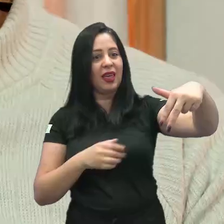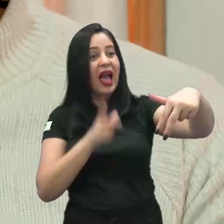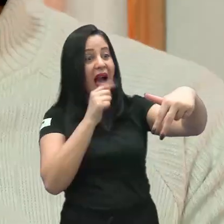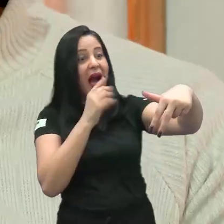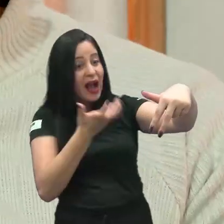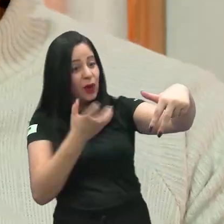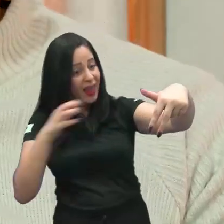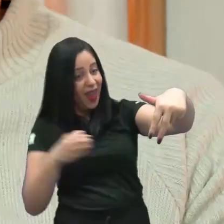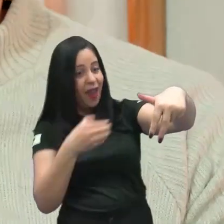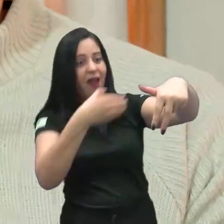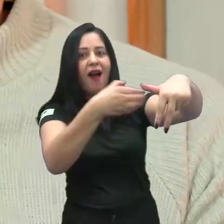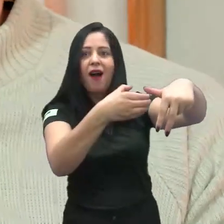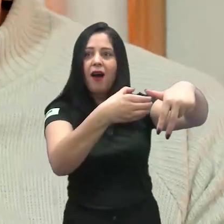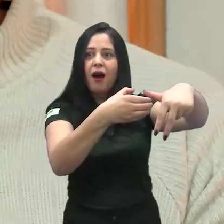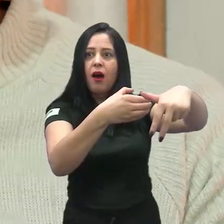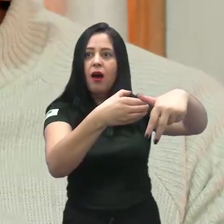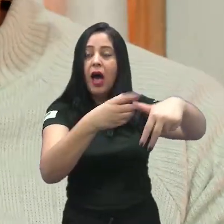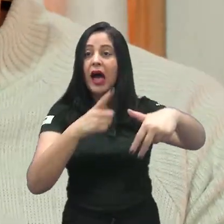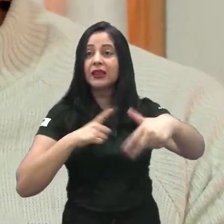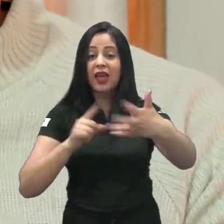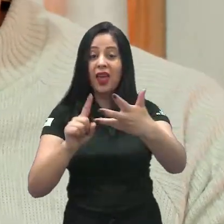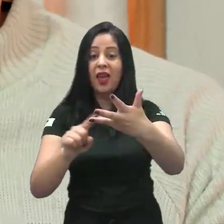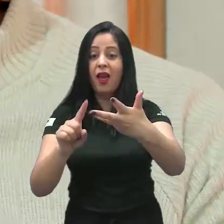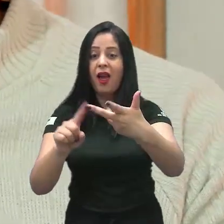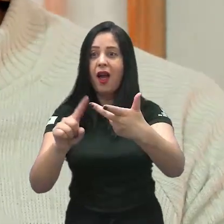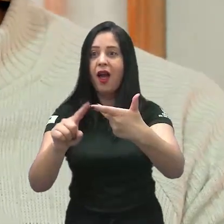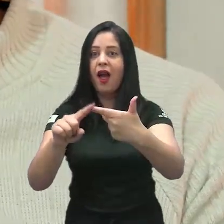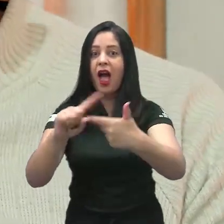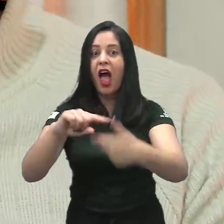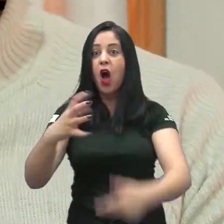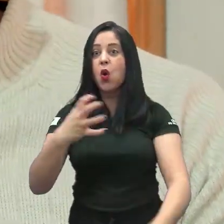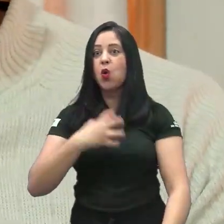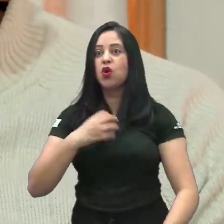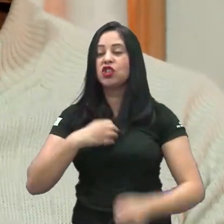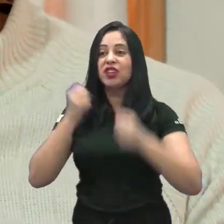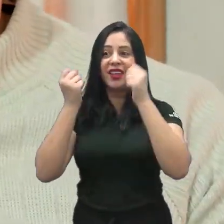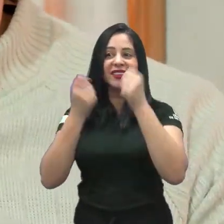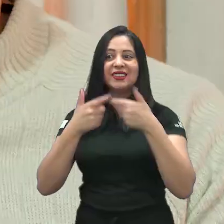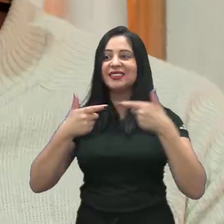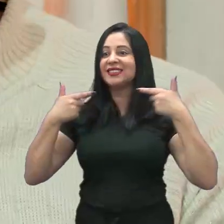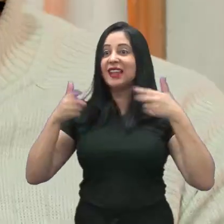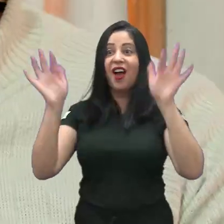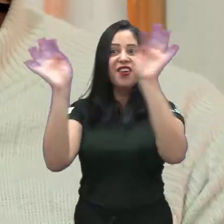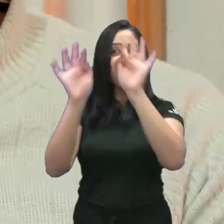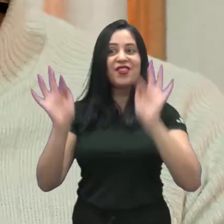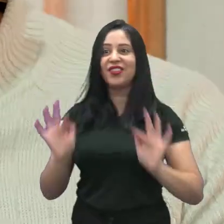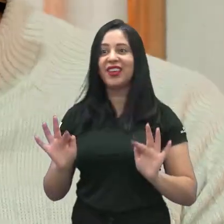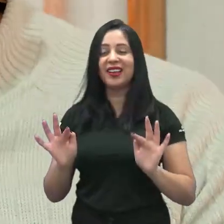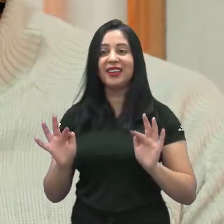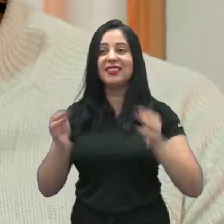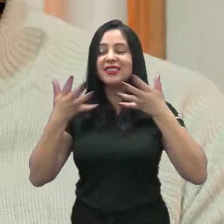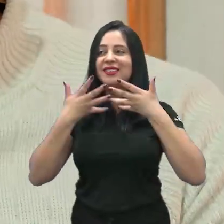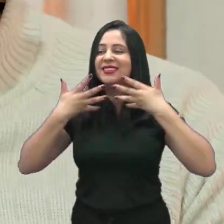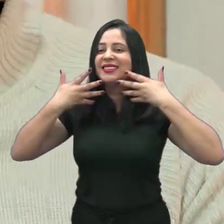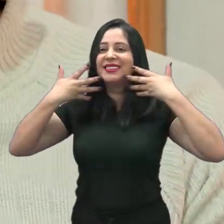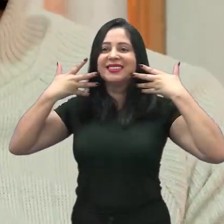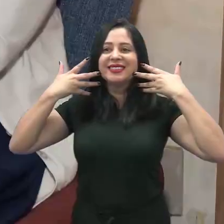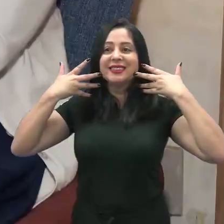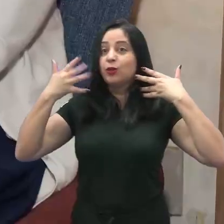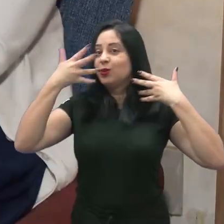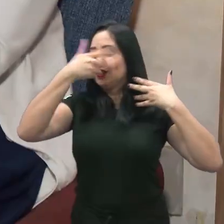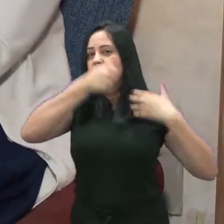Então, assim, existem diversas formas das quais a gente pode humanizar a vida e transformar ela em algo muito mais bonito, em algo muito mais